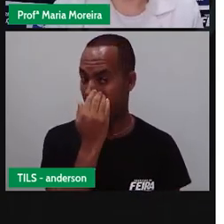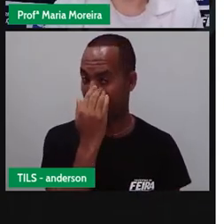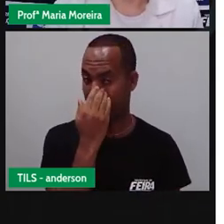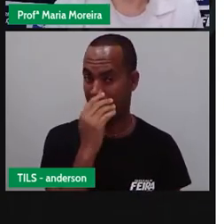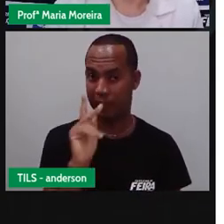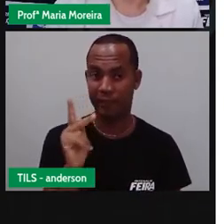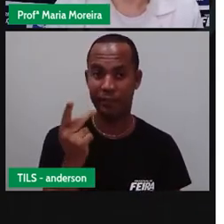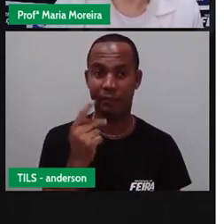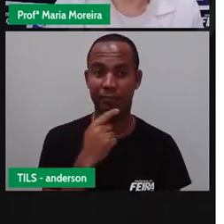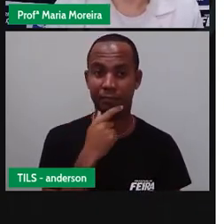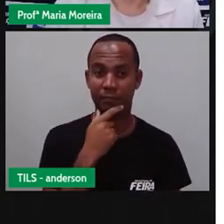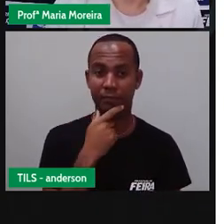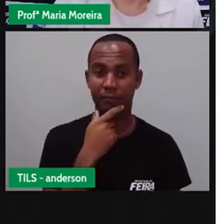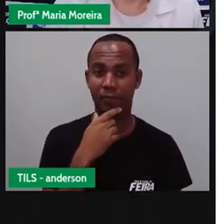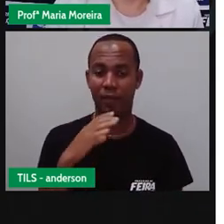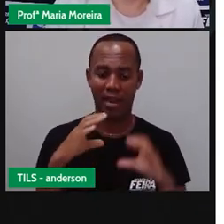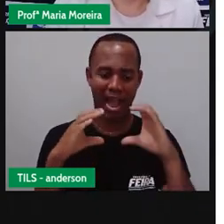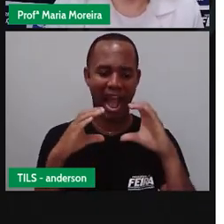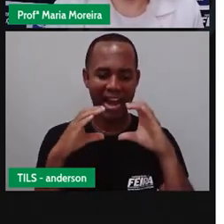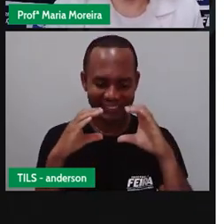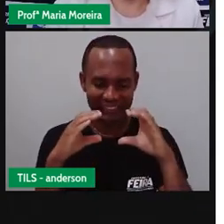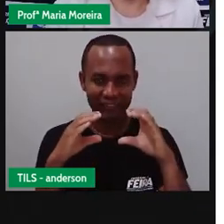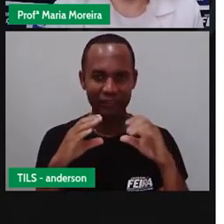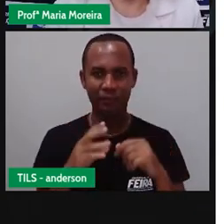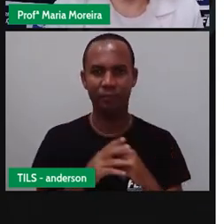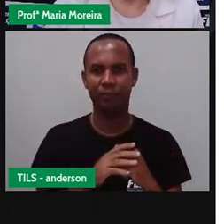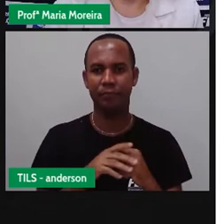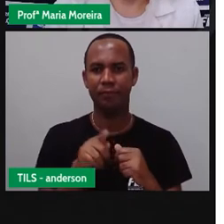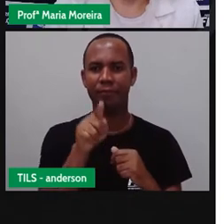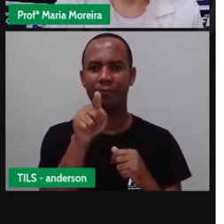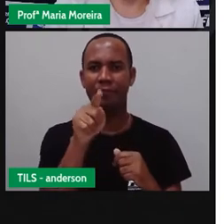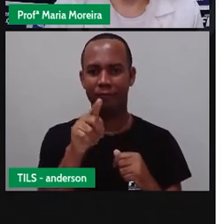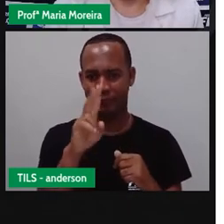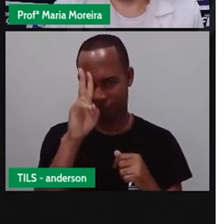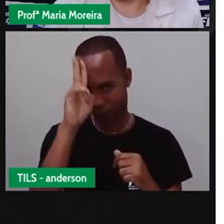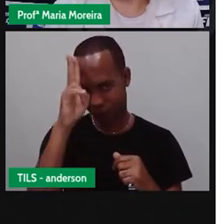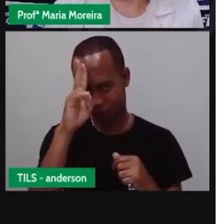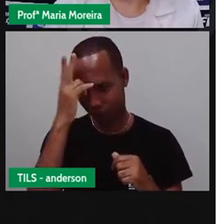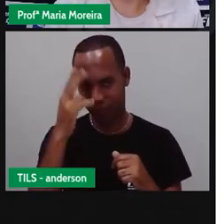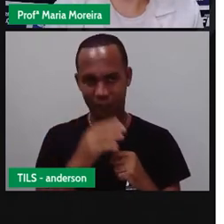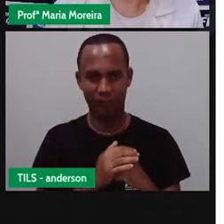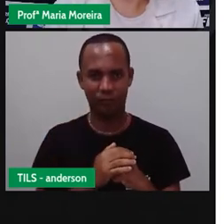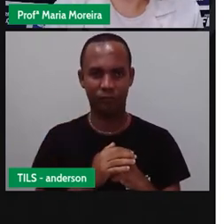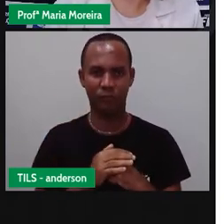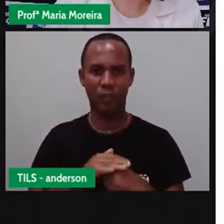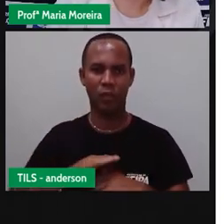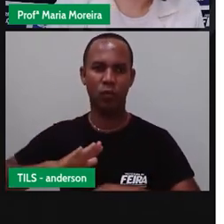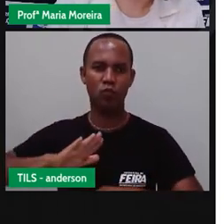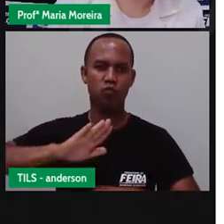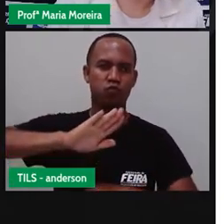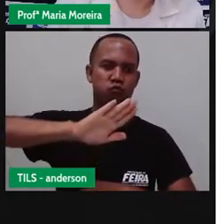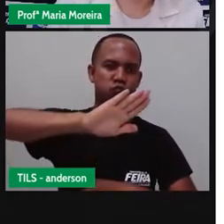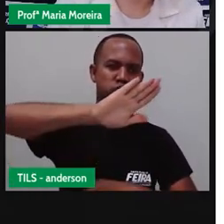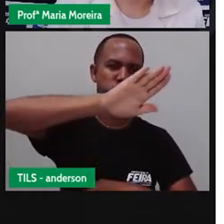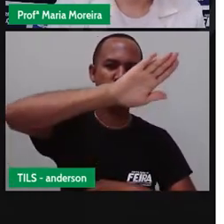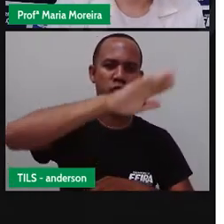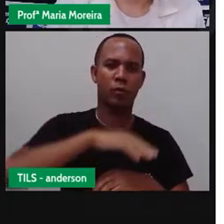hambúrguer a história um herói